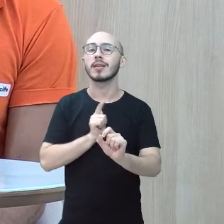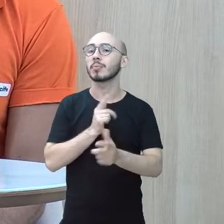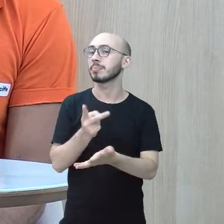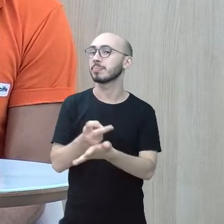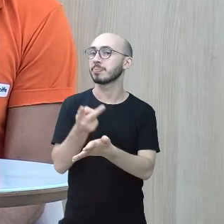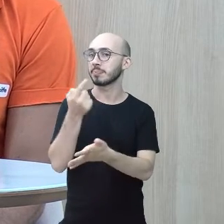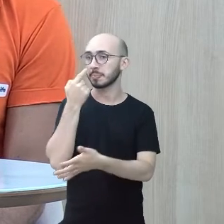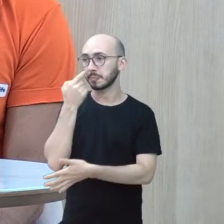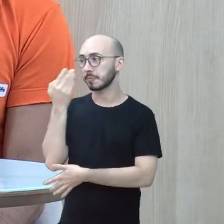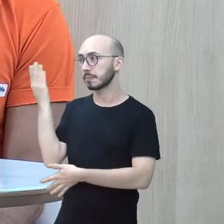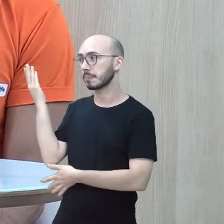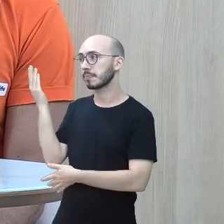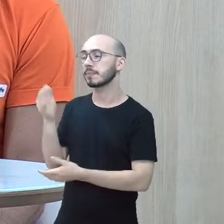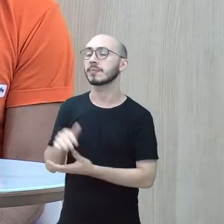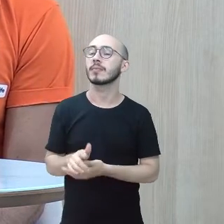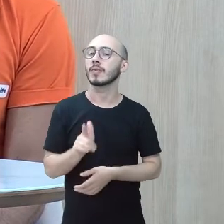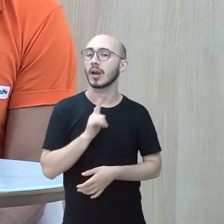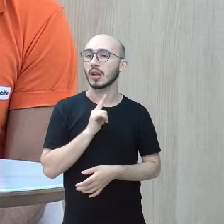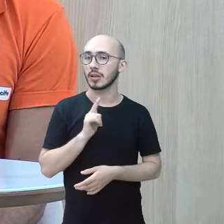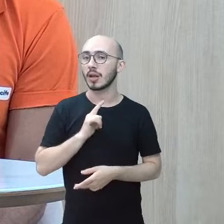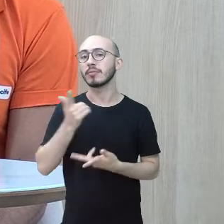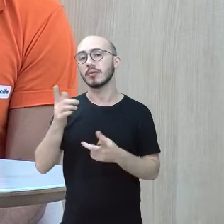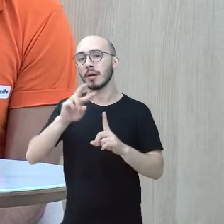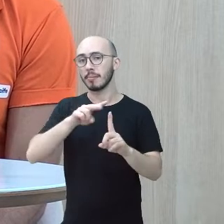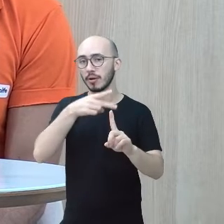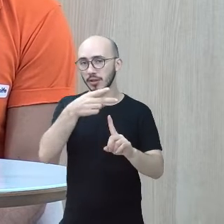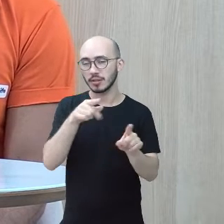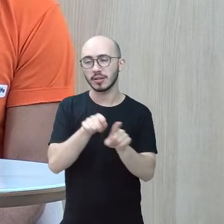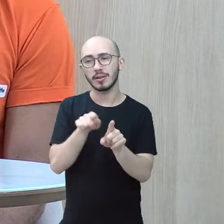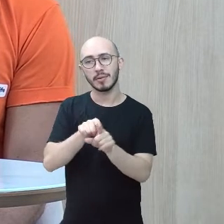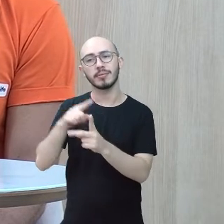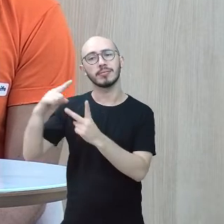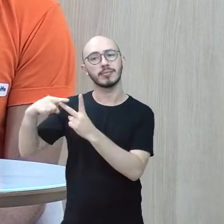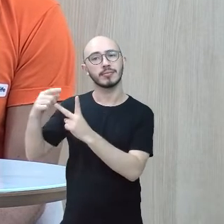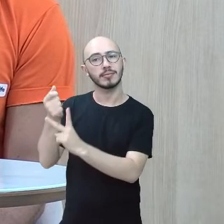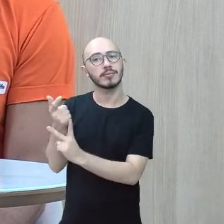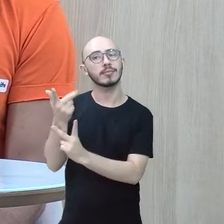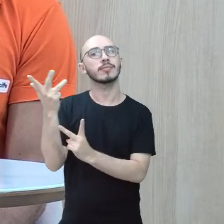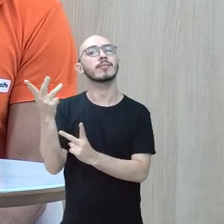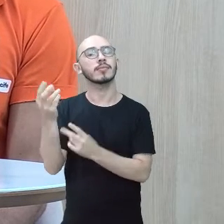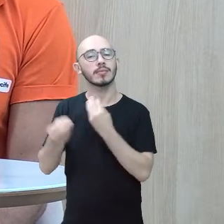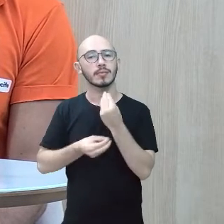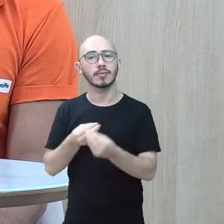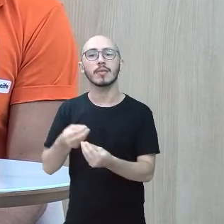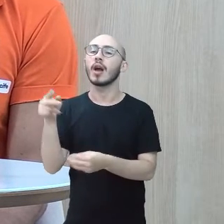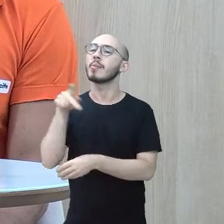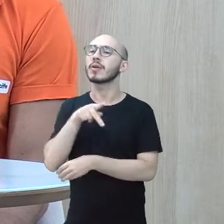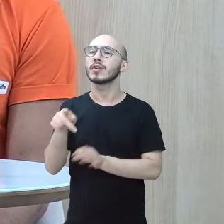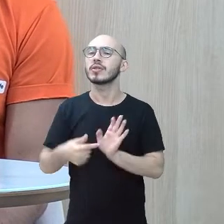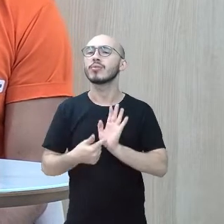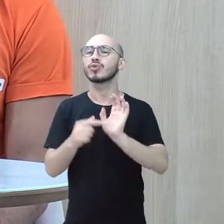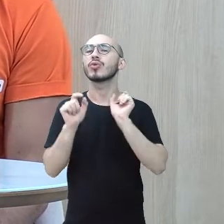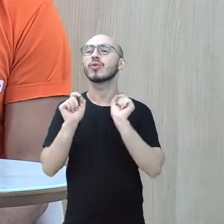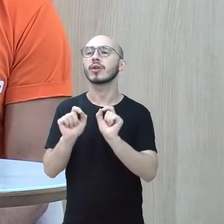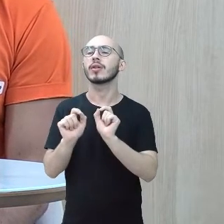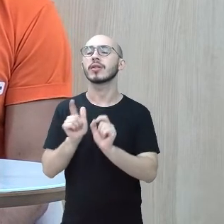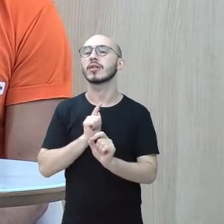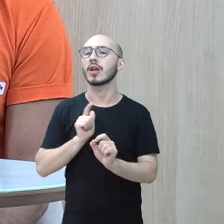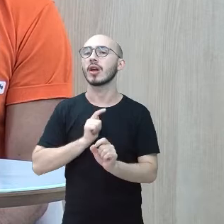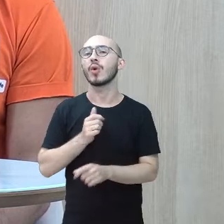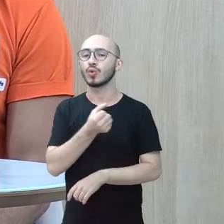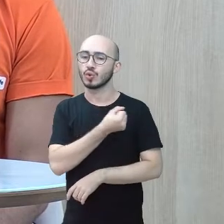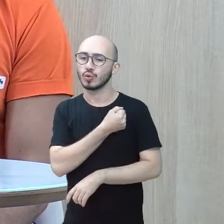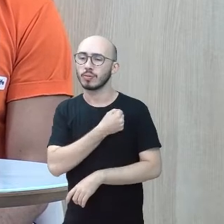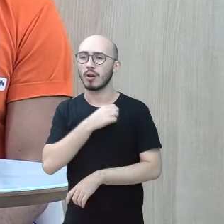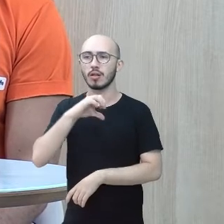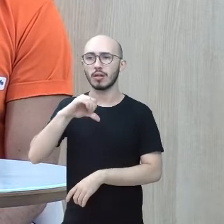acontecendo com essa relação da potência com a radiciação, certo? Quando o Briane mostrou ali que o 9,